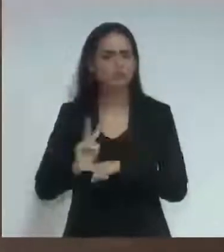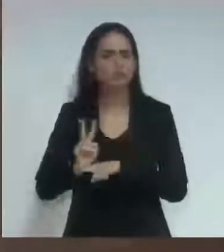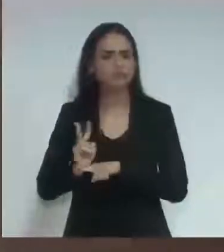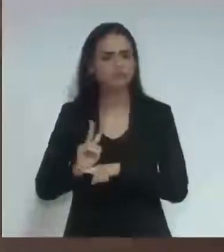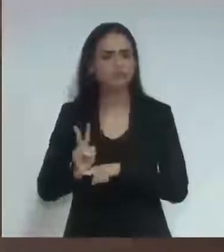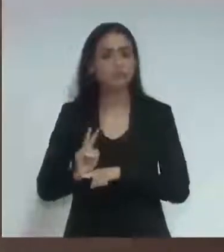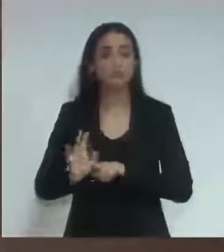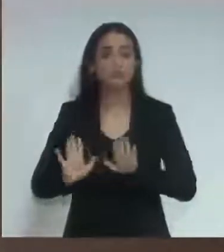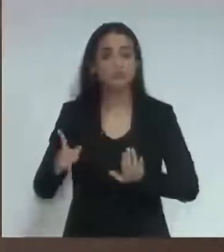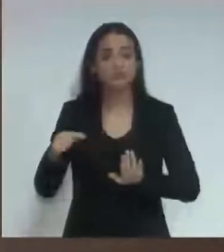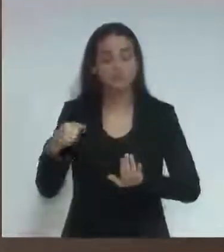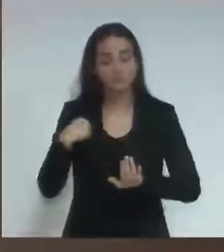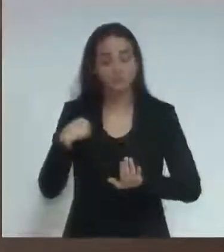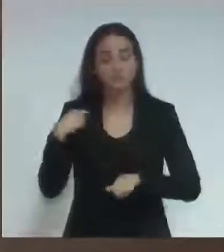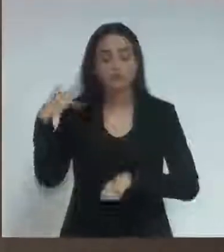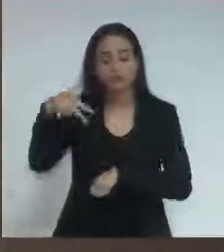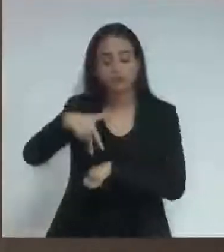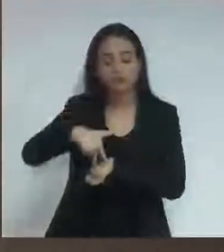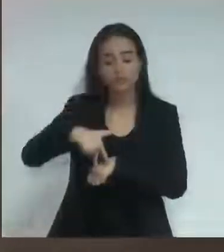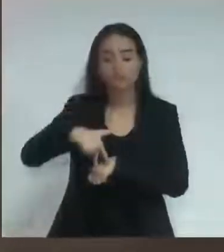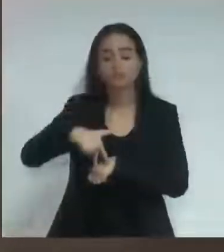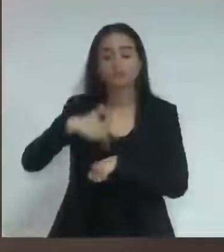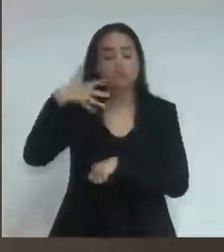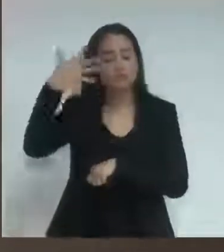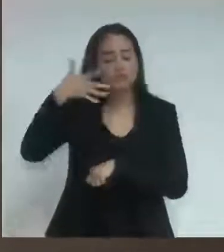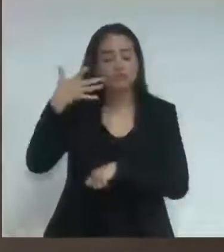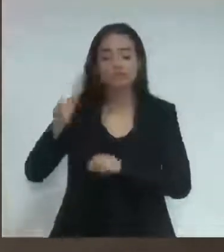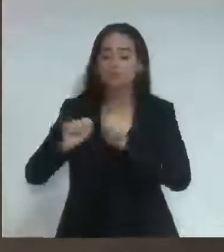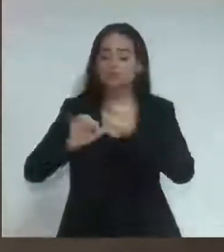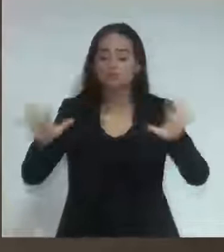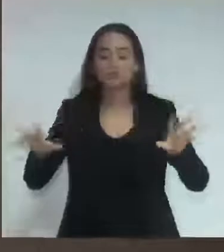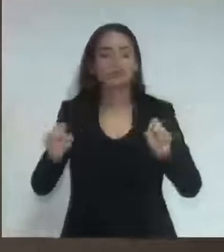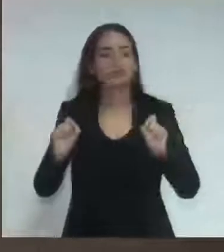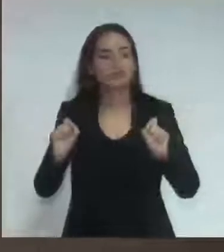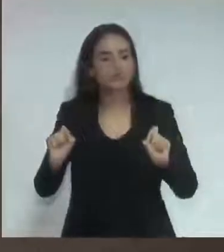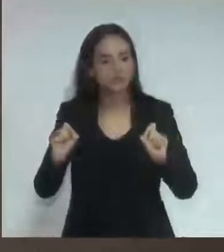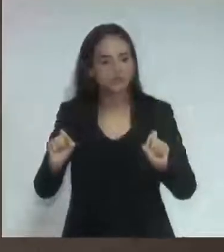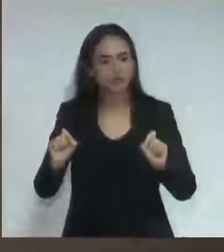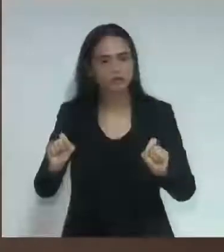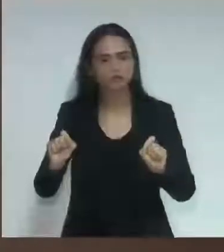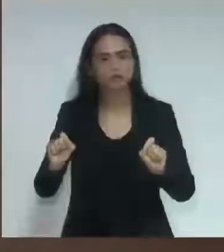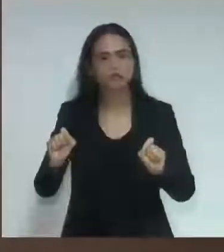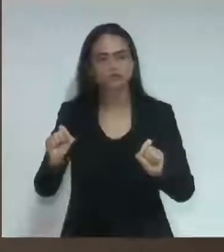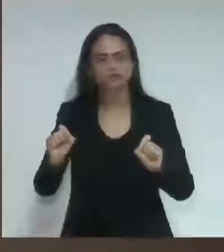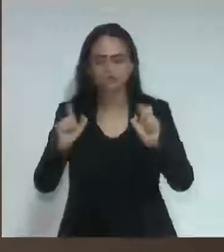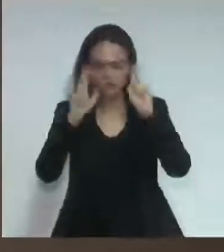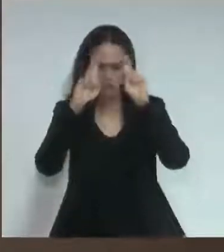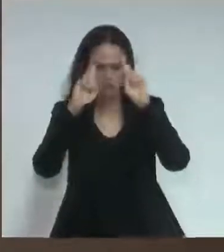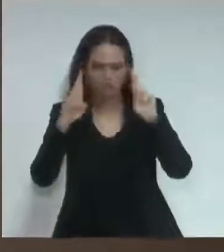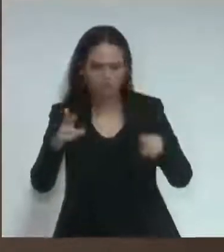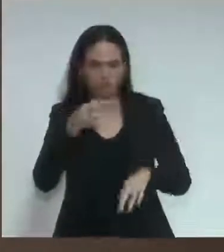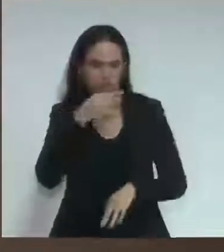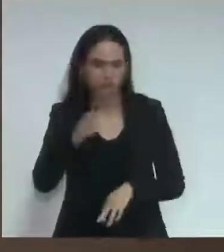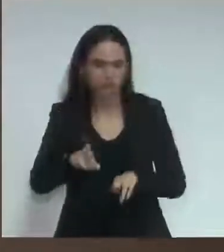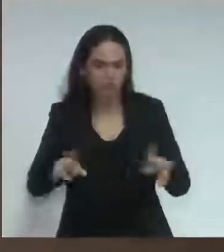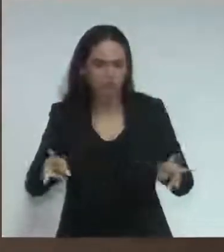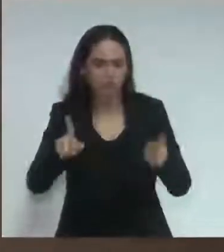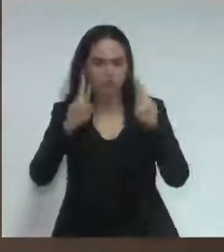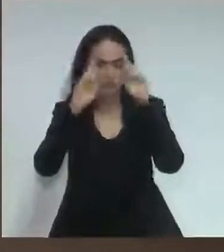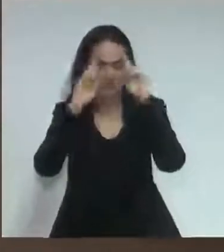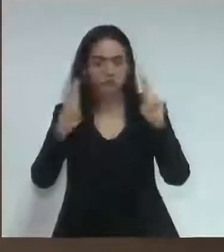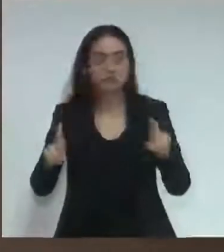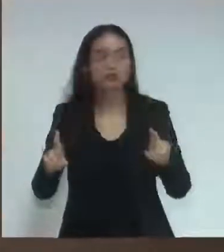só quero, aqui sempre vou deixar claro, que a gente não pode, no meu ponto de vista, e respeito quem isso é diferente,